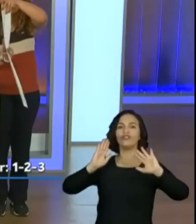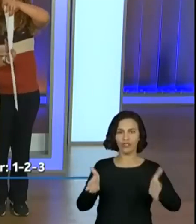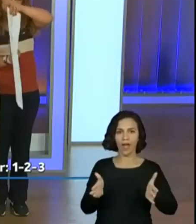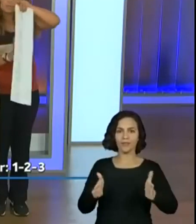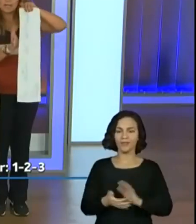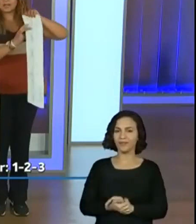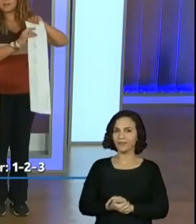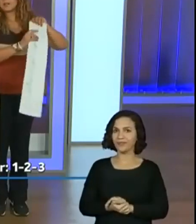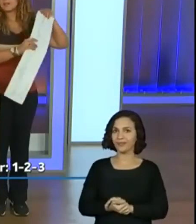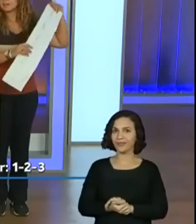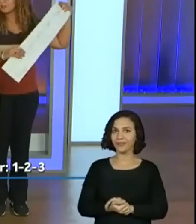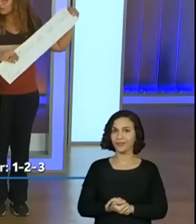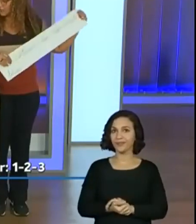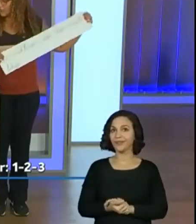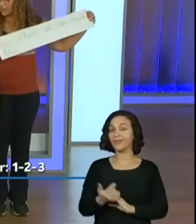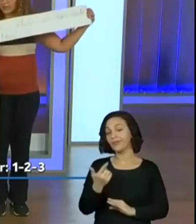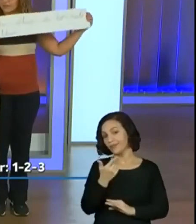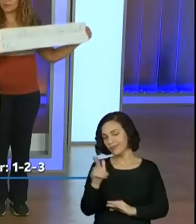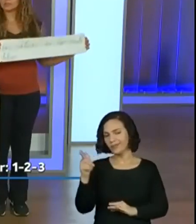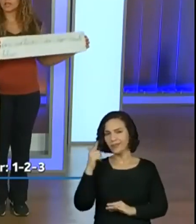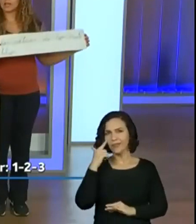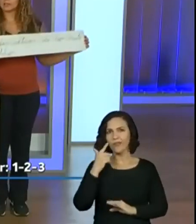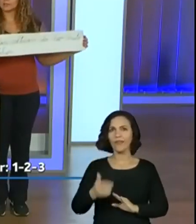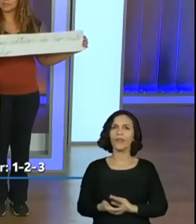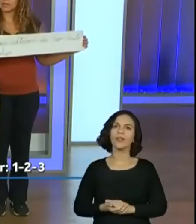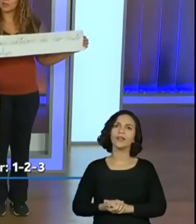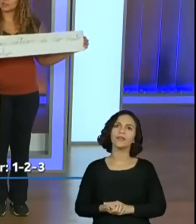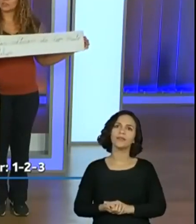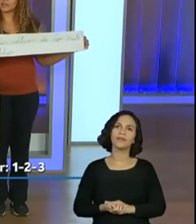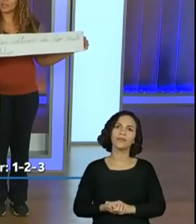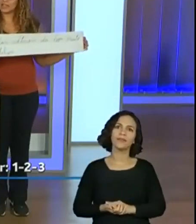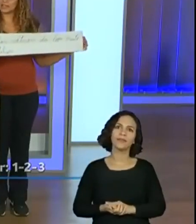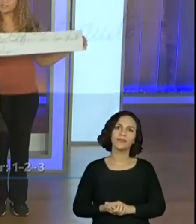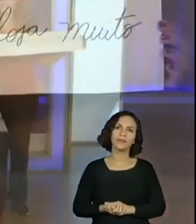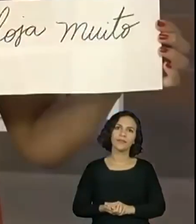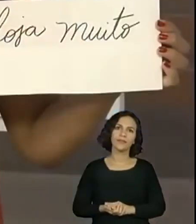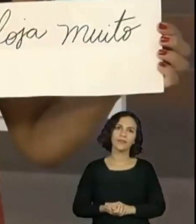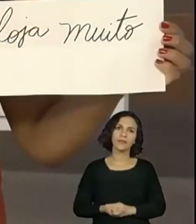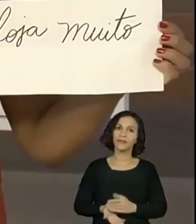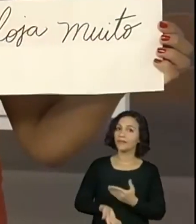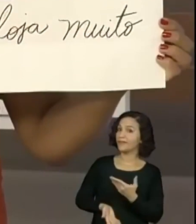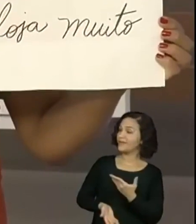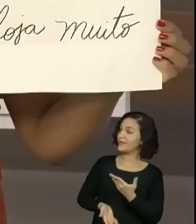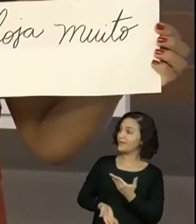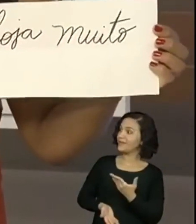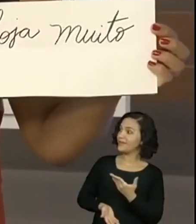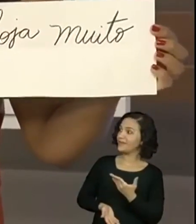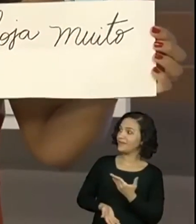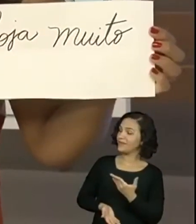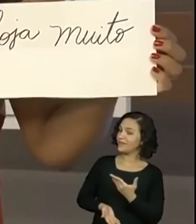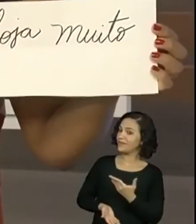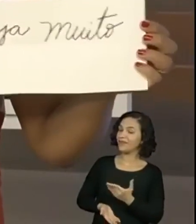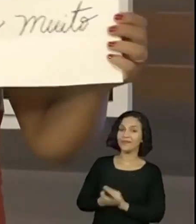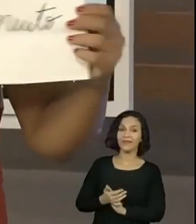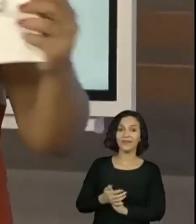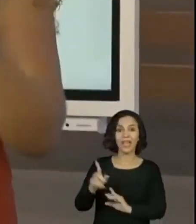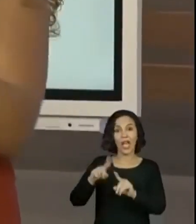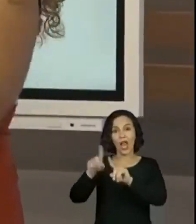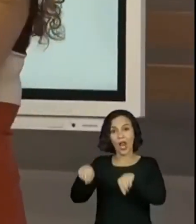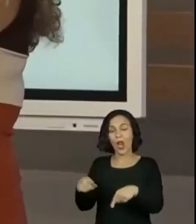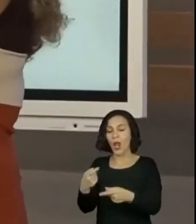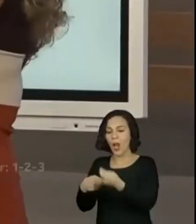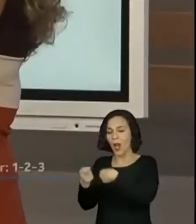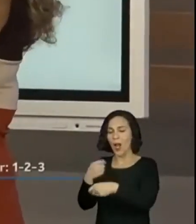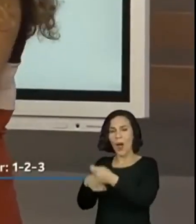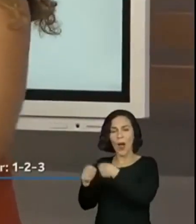Elas voltaram... Aqui, volta aqui. Elas voltaram da loja felizes. O que será que aconteceu nessa loja, hein? Não é?